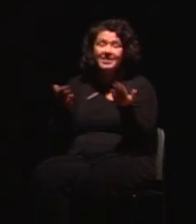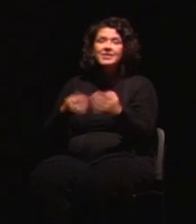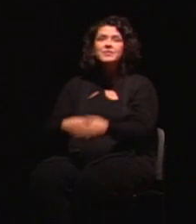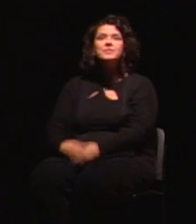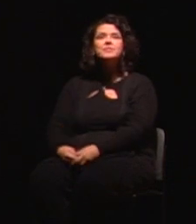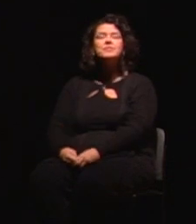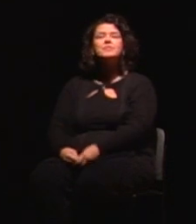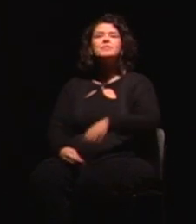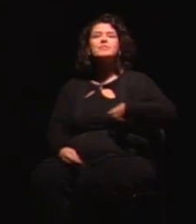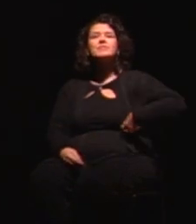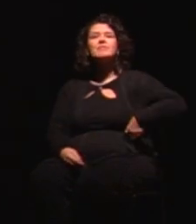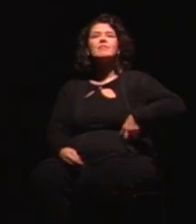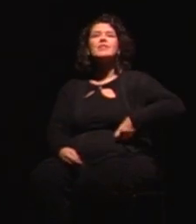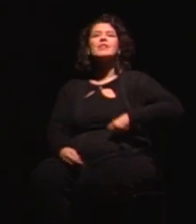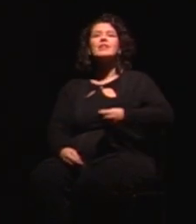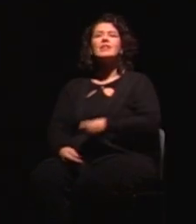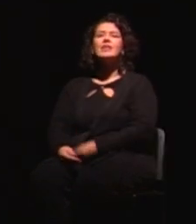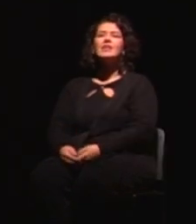Oi.